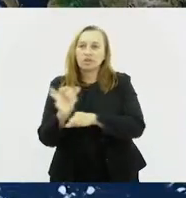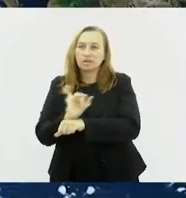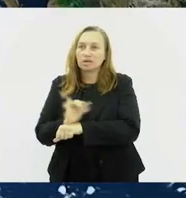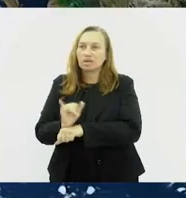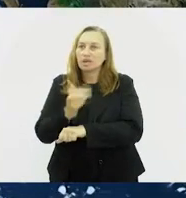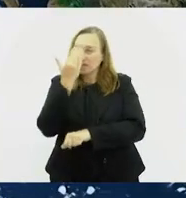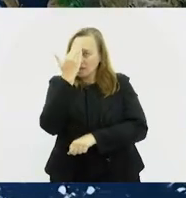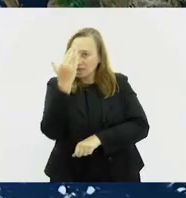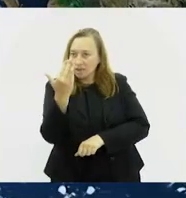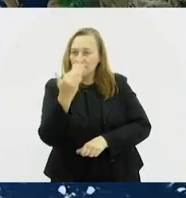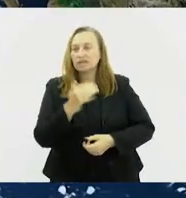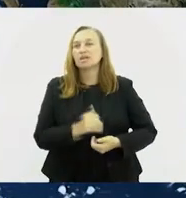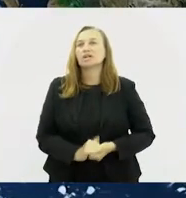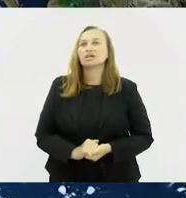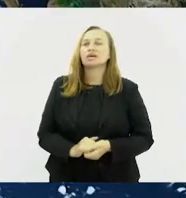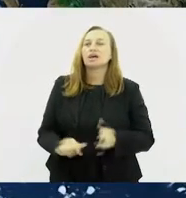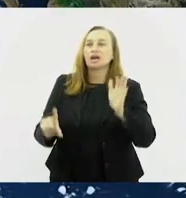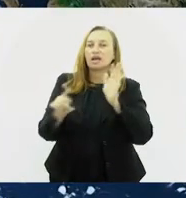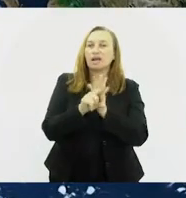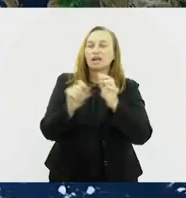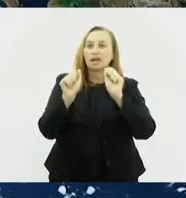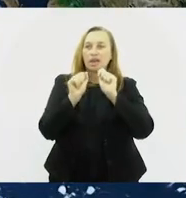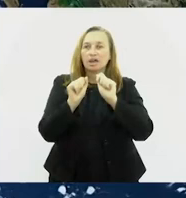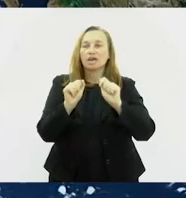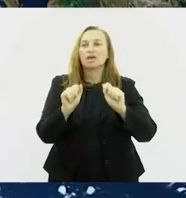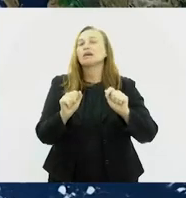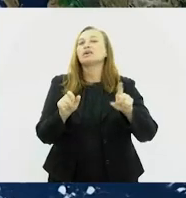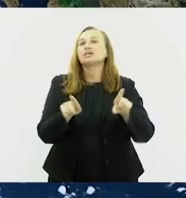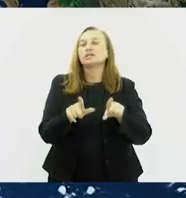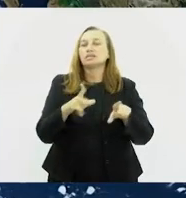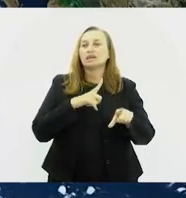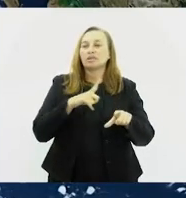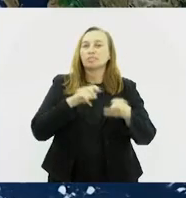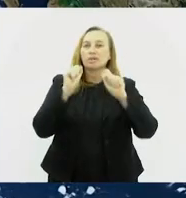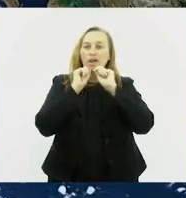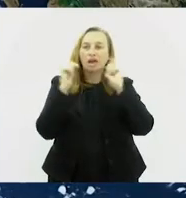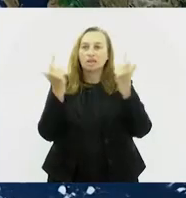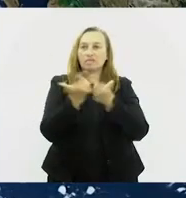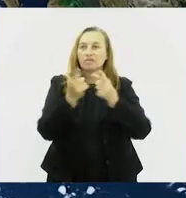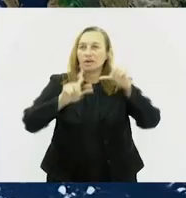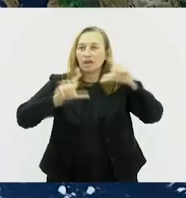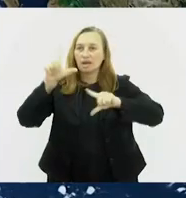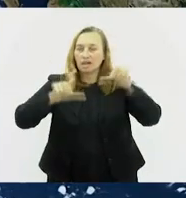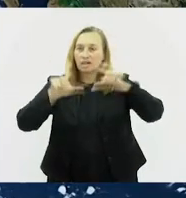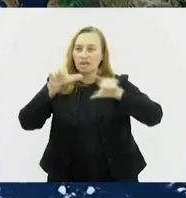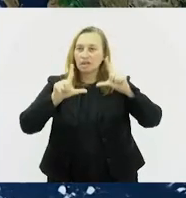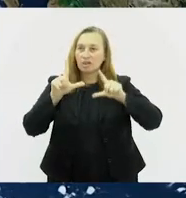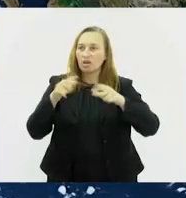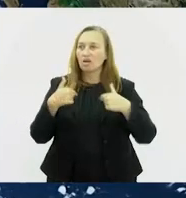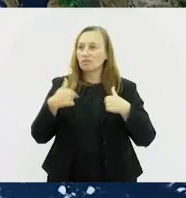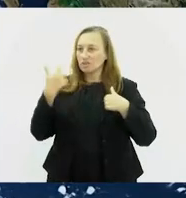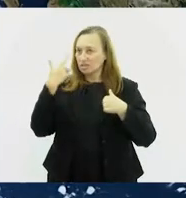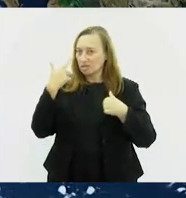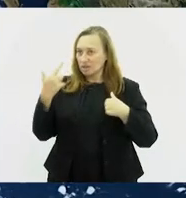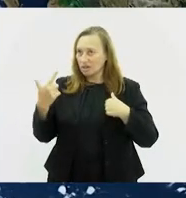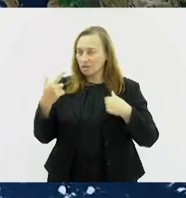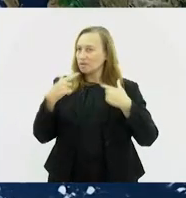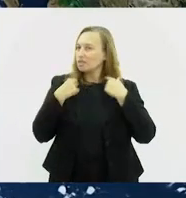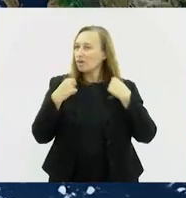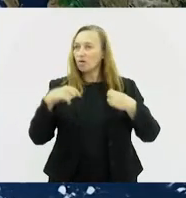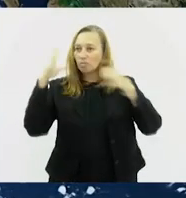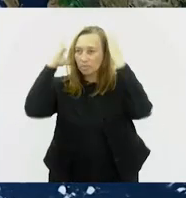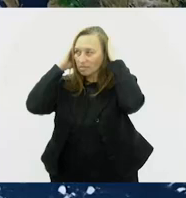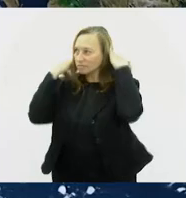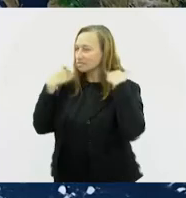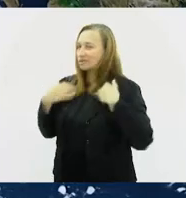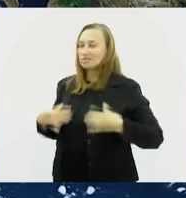Solar Studios, além da TV Alerj, a gente está ao vivo no YouTube, tá? Capricha aí no visual e na postura, hein? Vocês